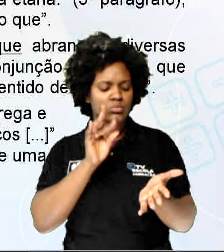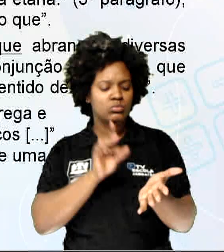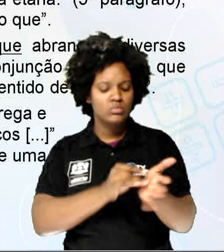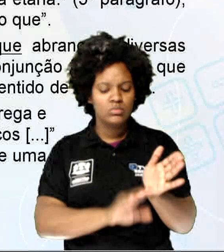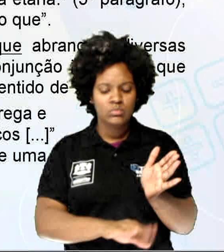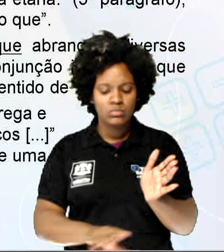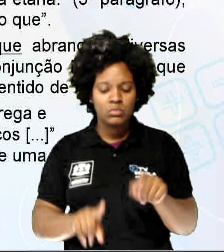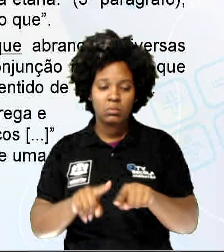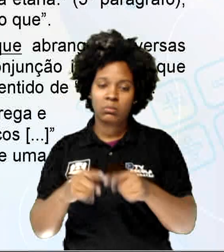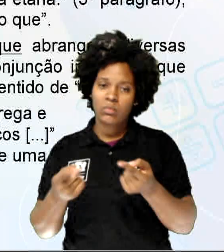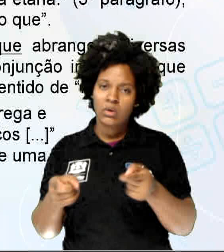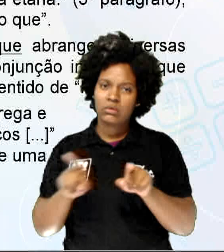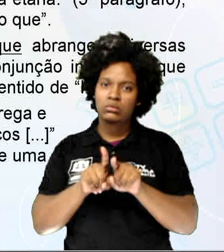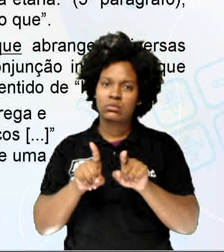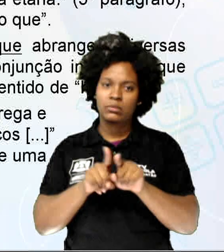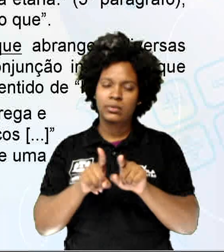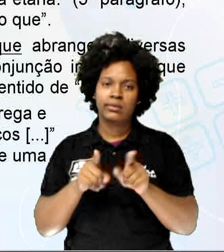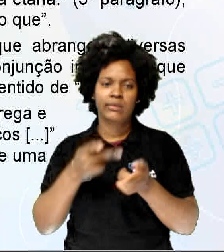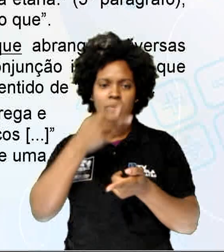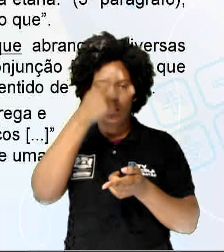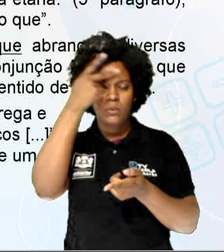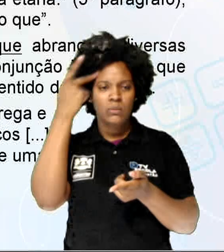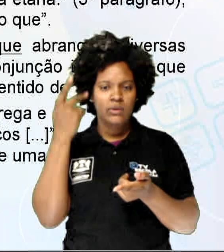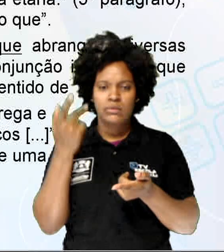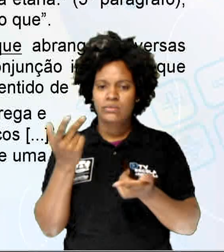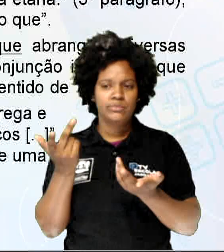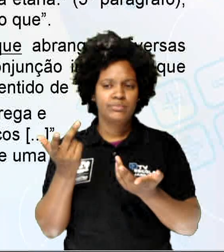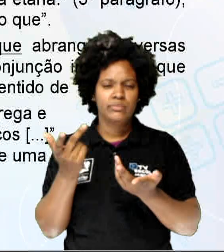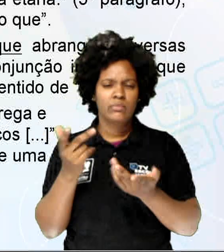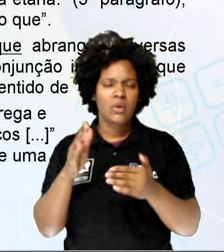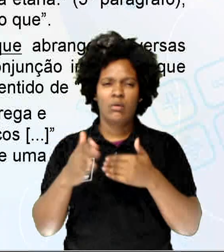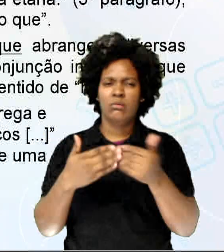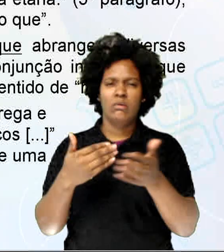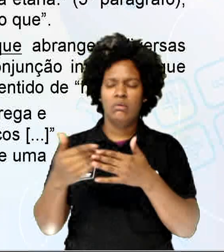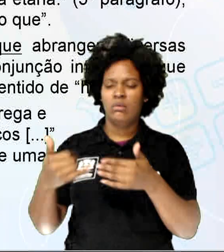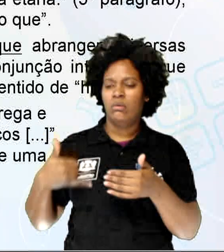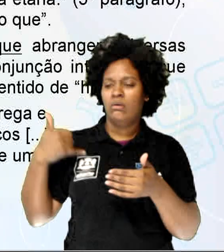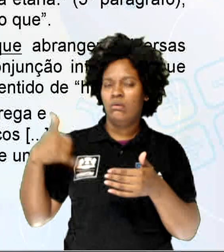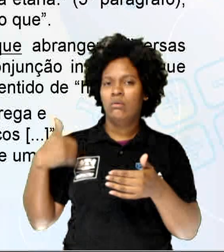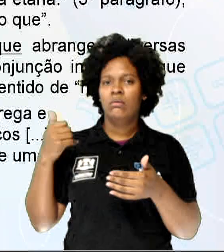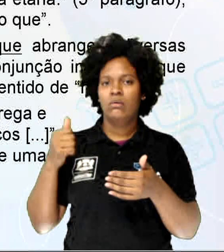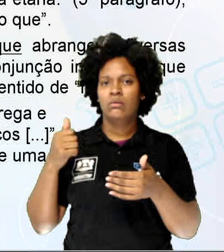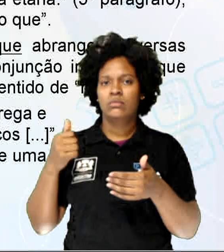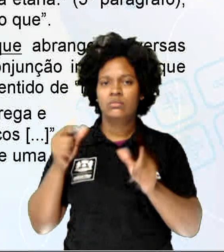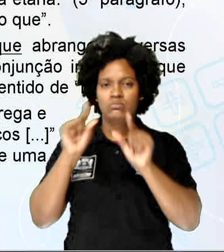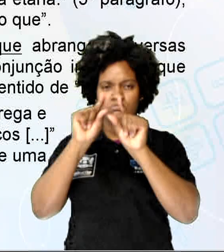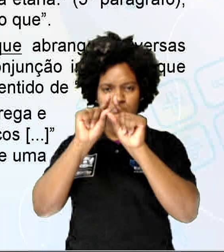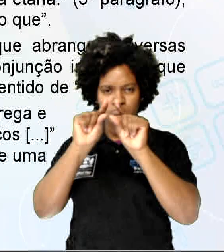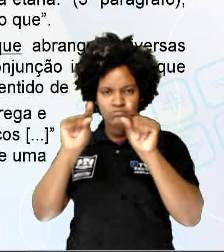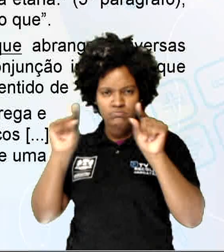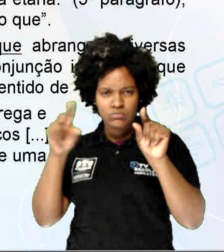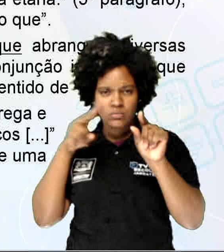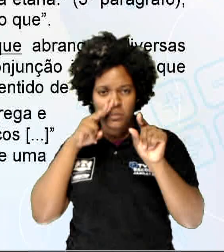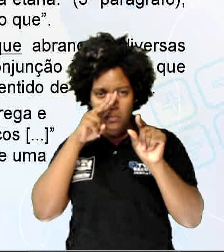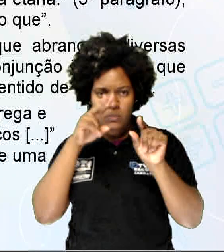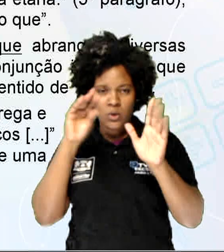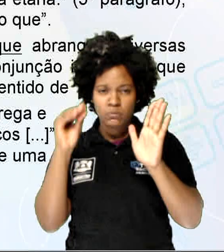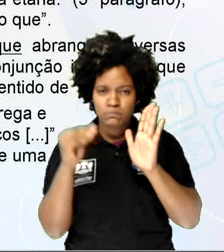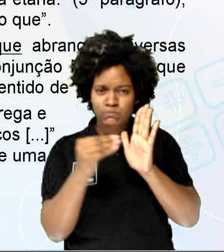também pode ser apreciada por pessoas de qualquer faixa etária. O conectivo sublinhado